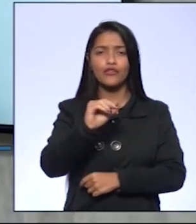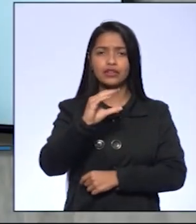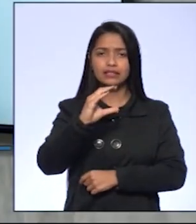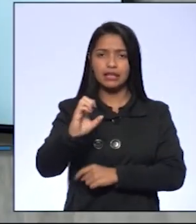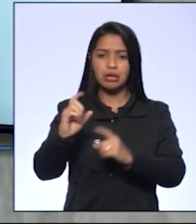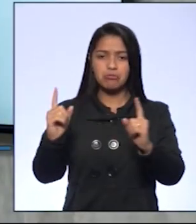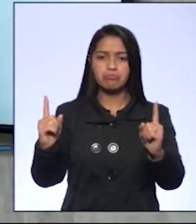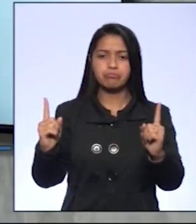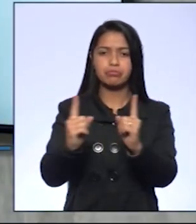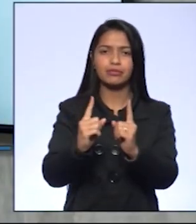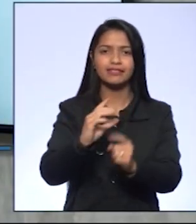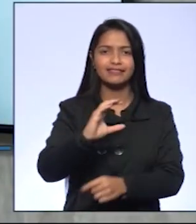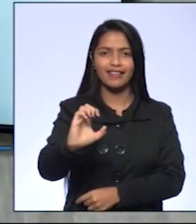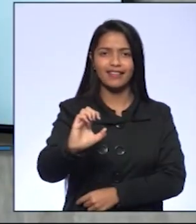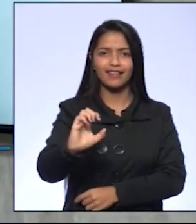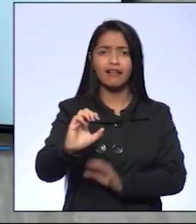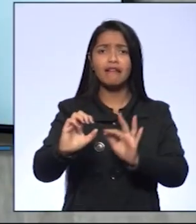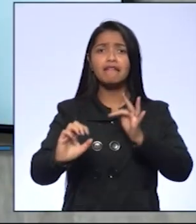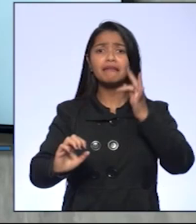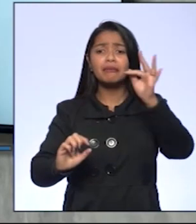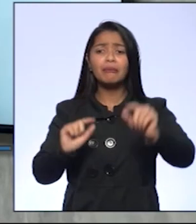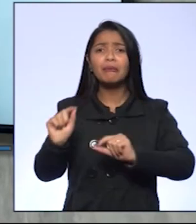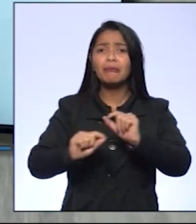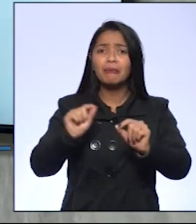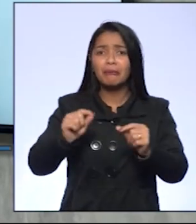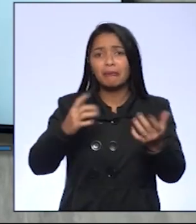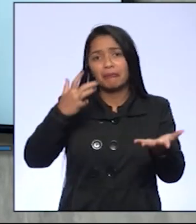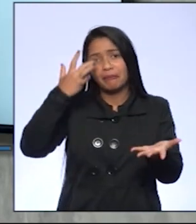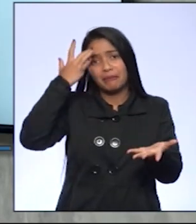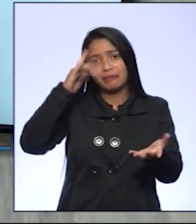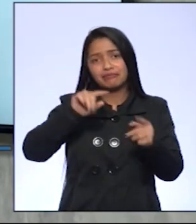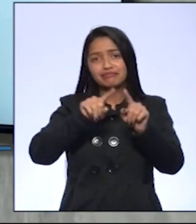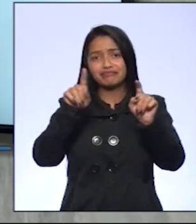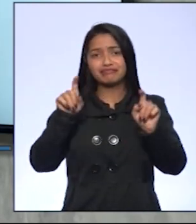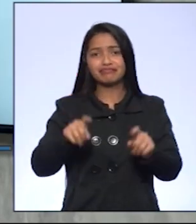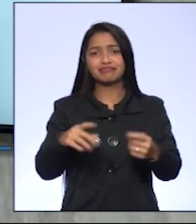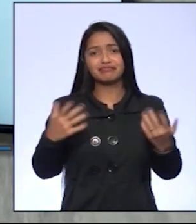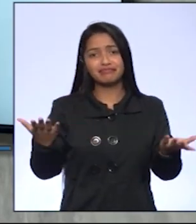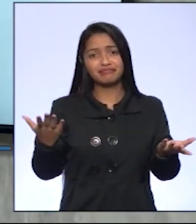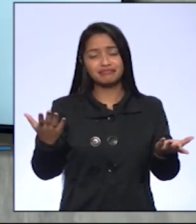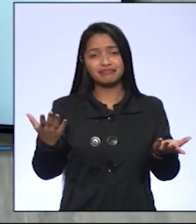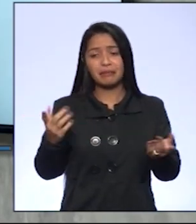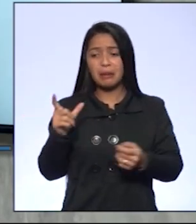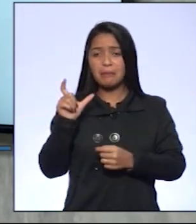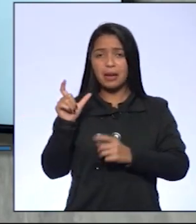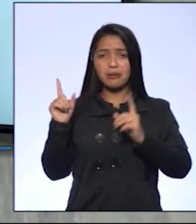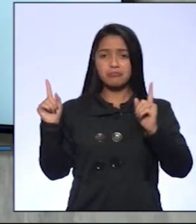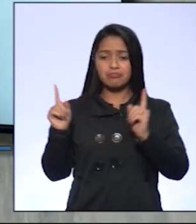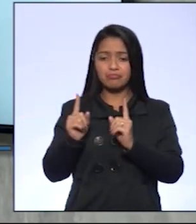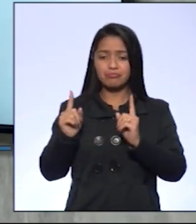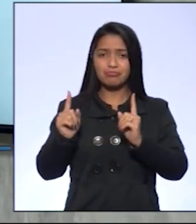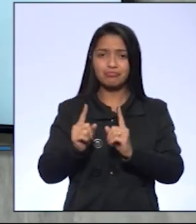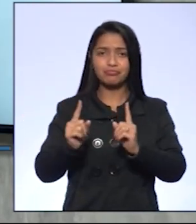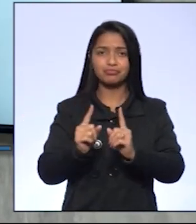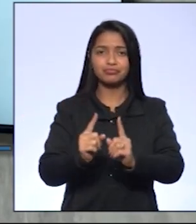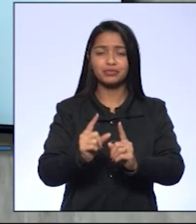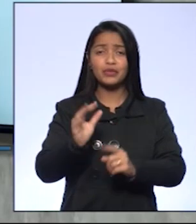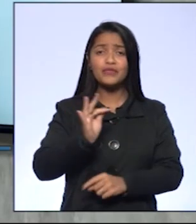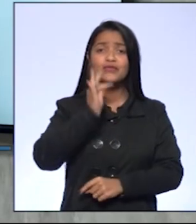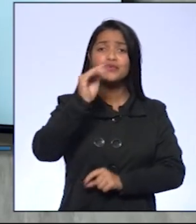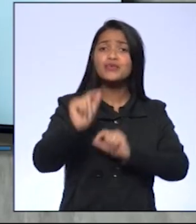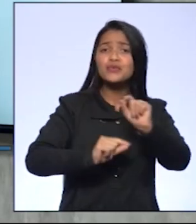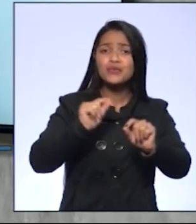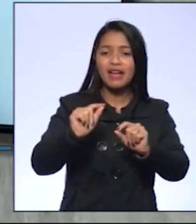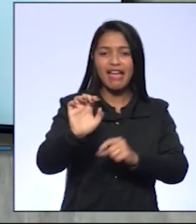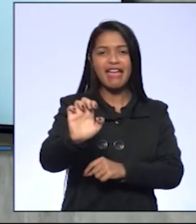Sabe Deus, num futuro próximo, o que virá? Eu não sei. Se a gente está reduzindo cada vez mais, acho que num futuro próximo vai ter só um